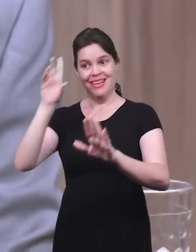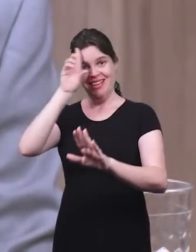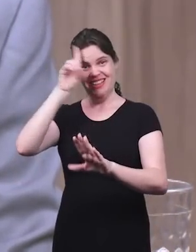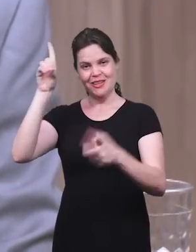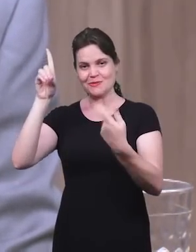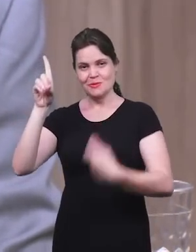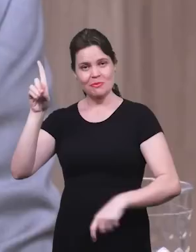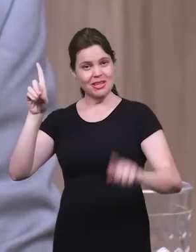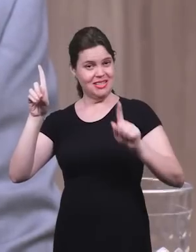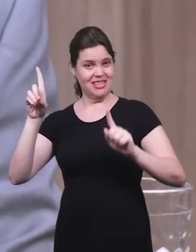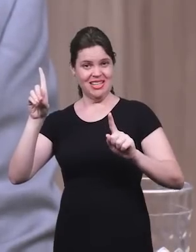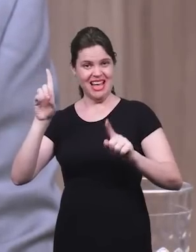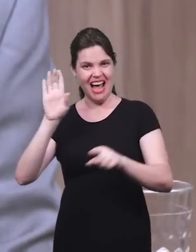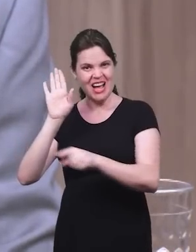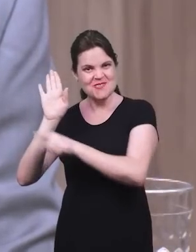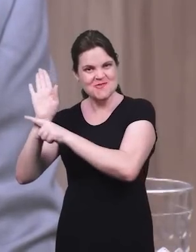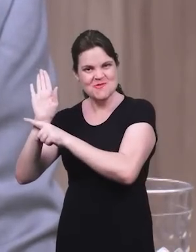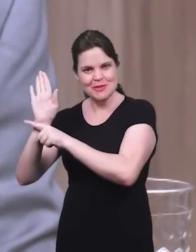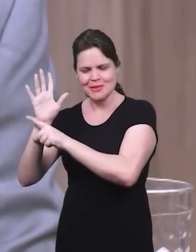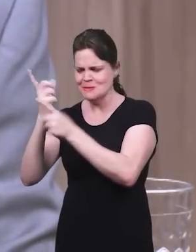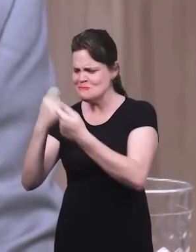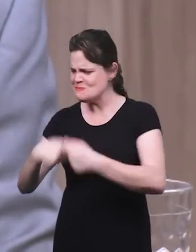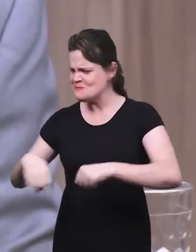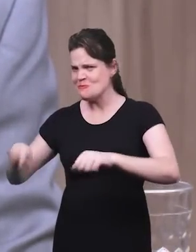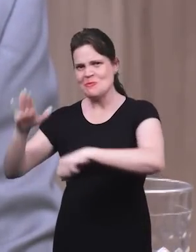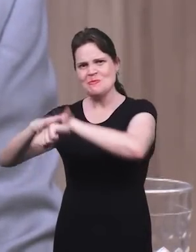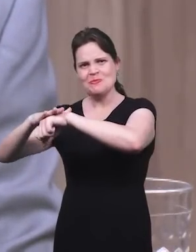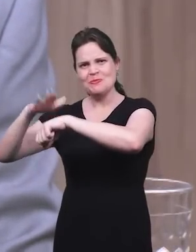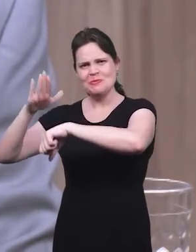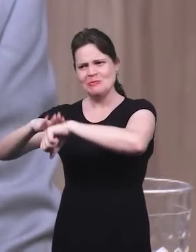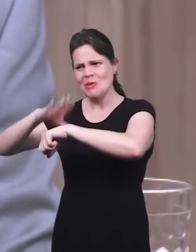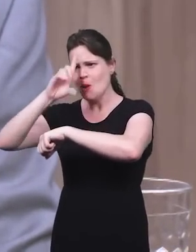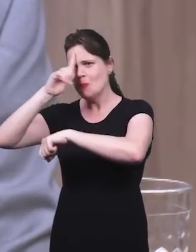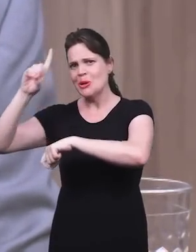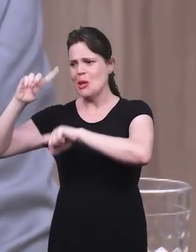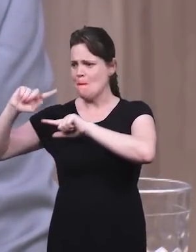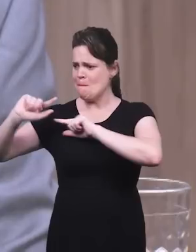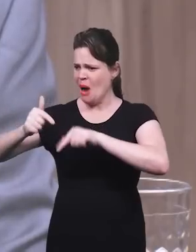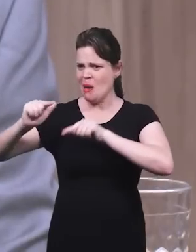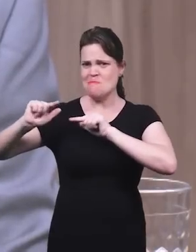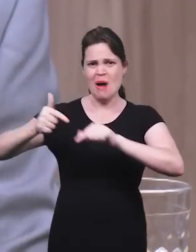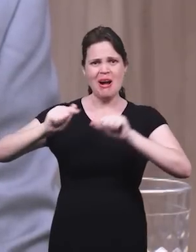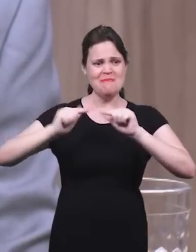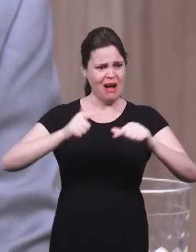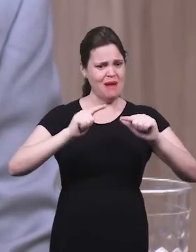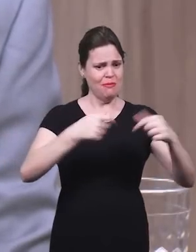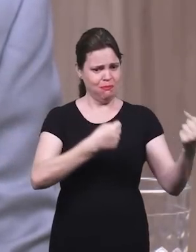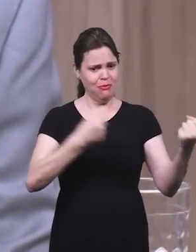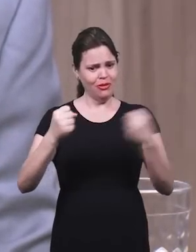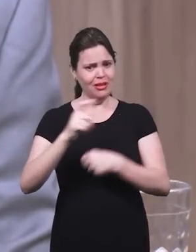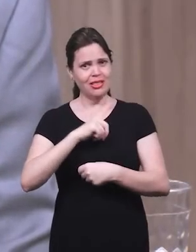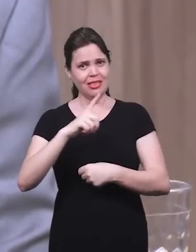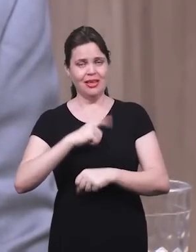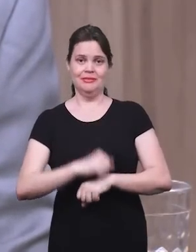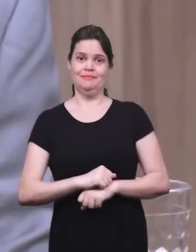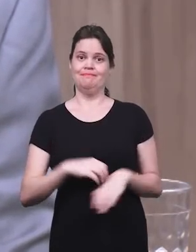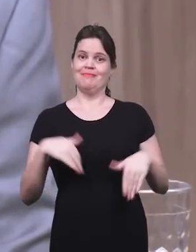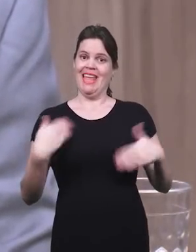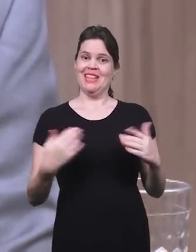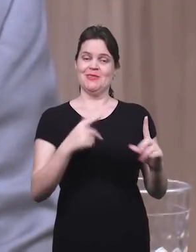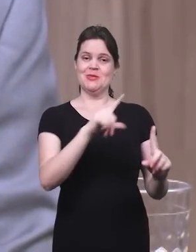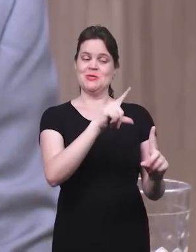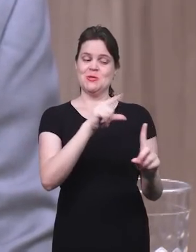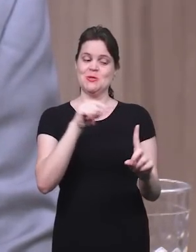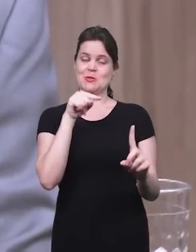nossa ajuda para nada. Pela sua palavra, ele faz todas as coisas. Então, ele pega Abraão, um